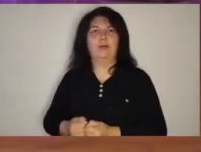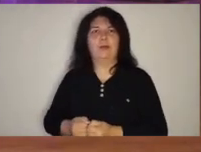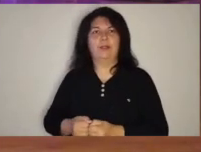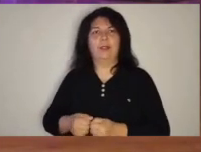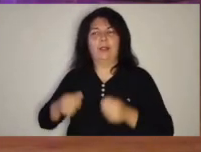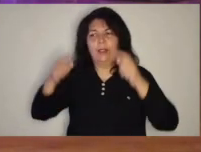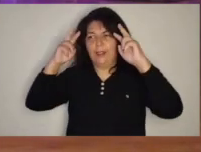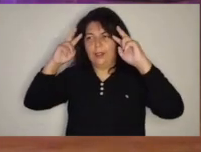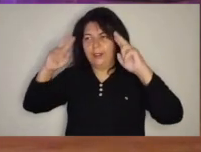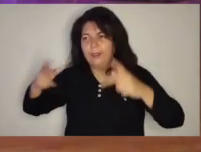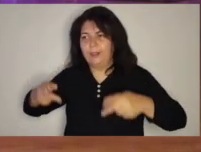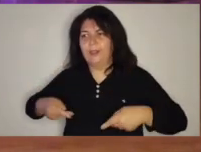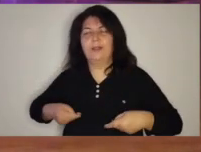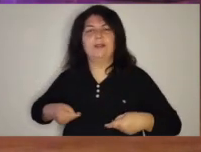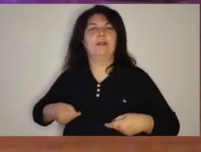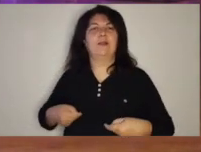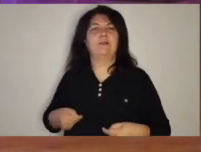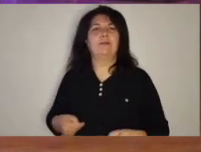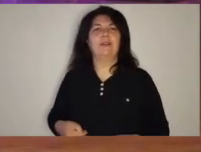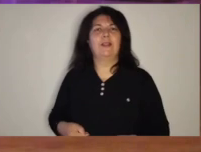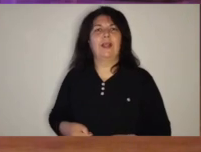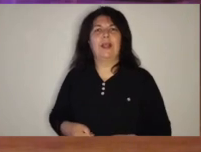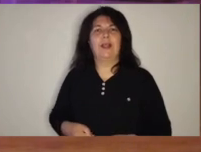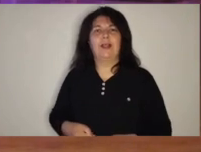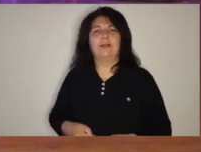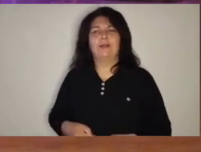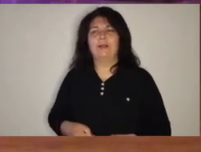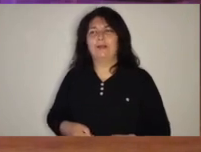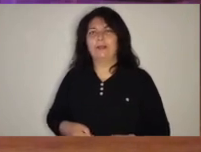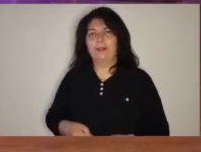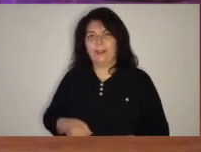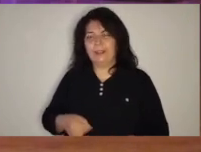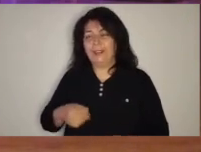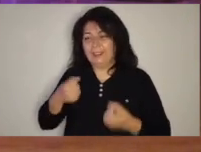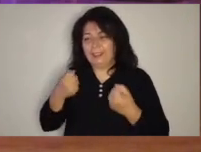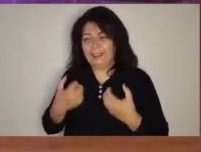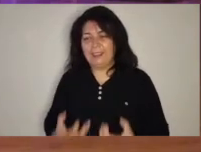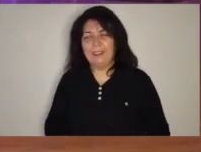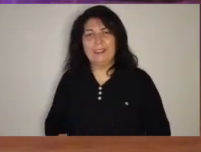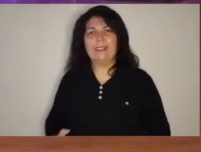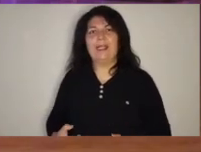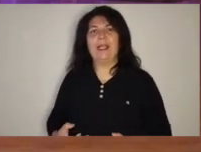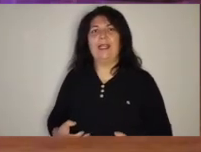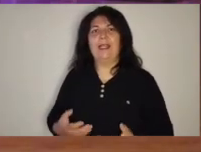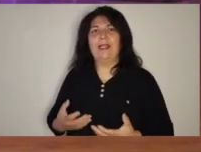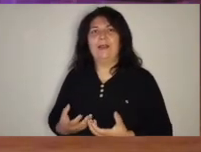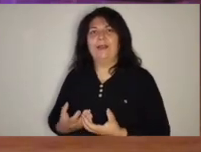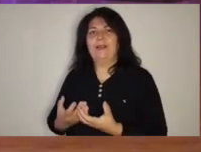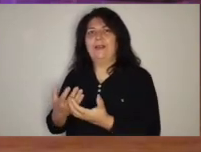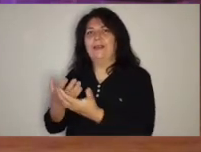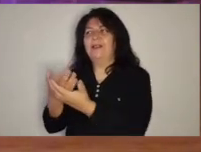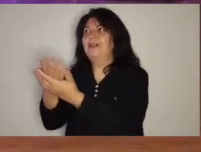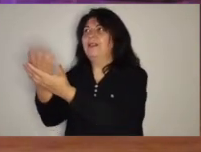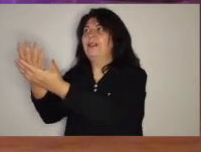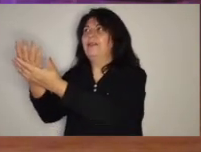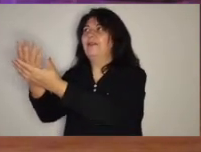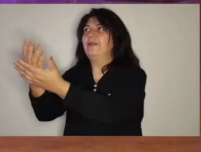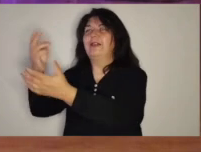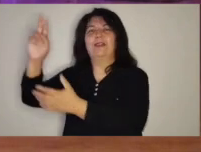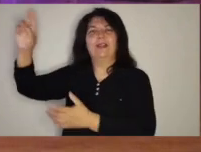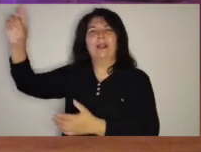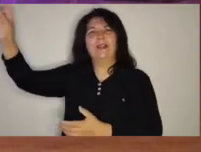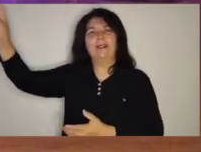irmãos, foram abençoadas pelo testemunho da vida deste homem que decidiu seguir ao Senhor